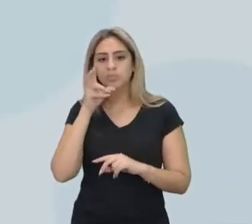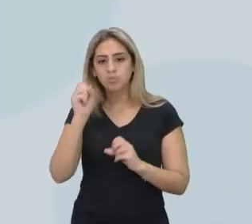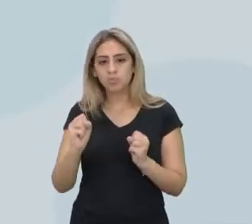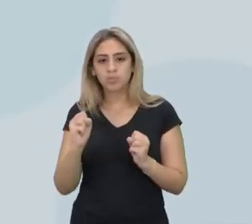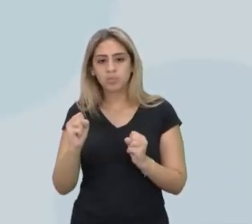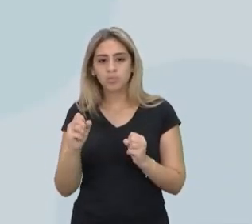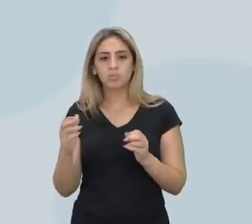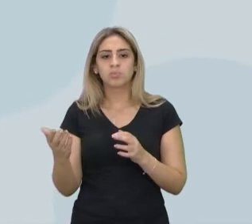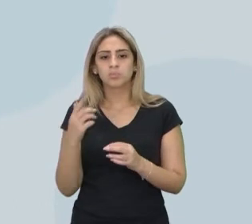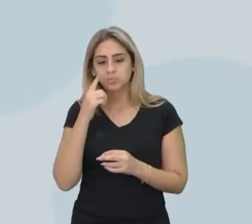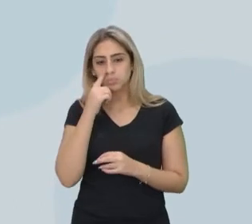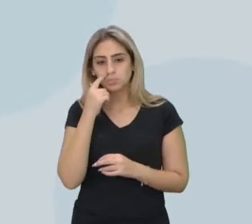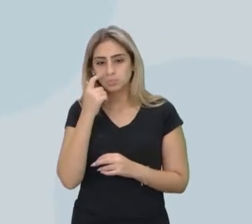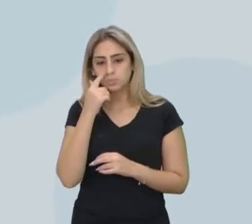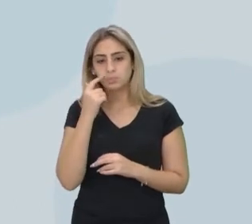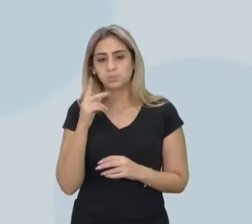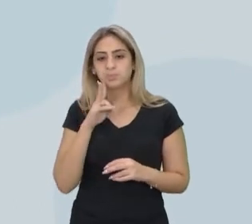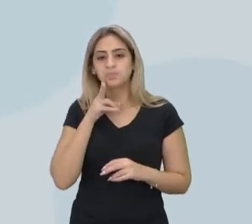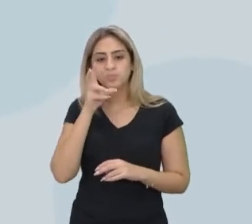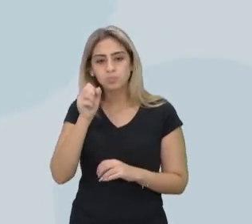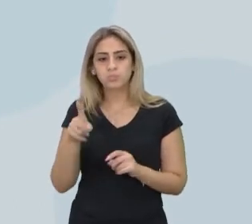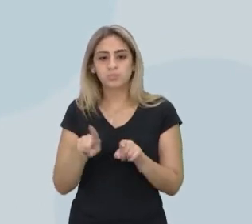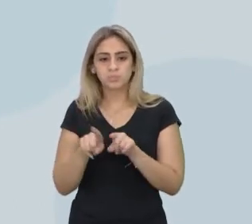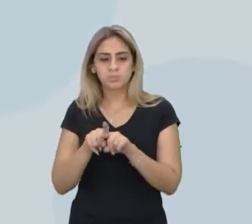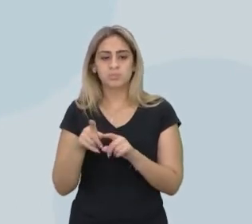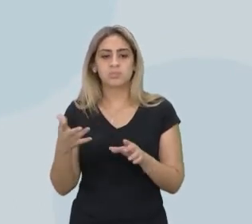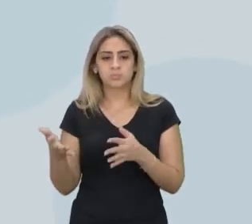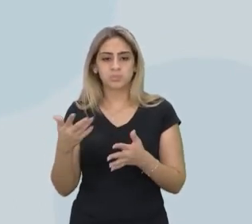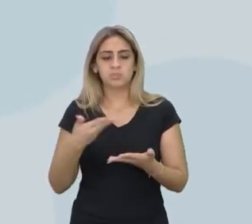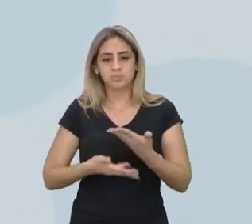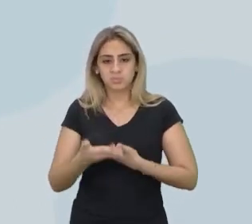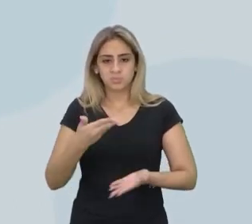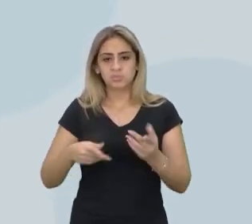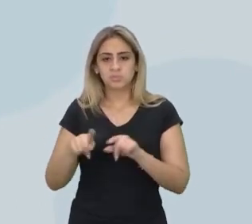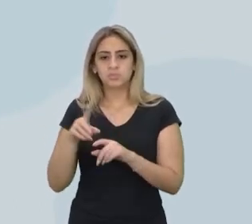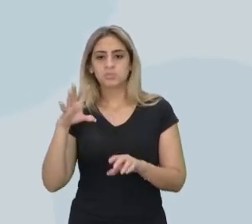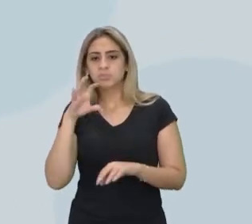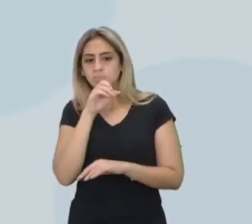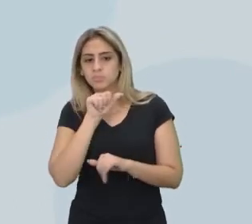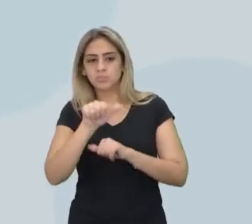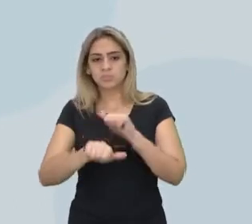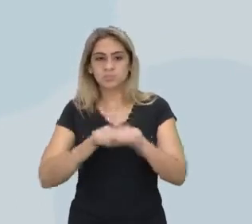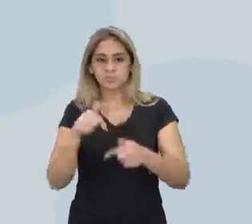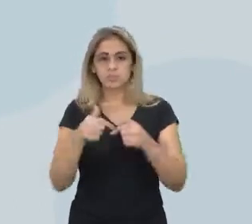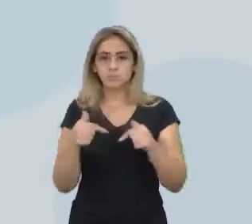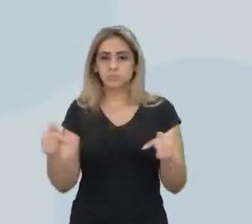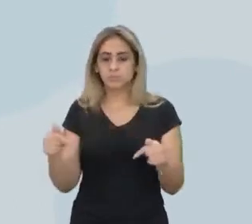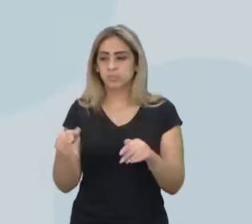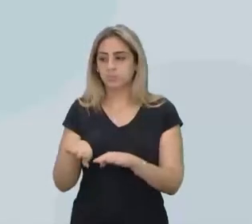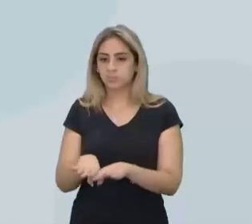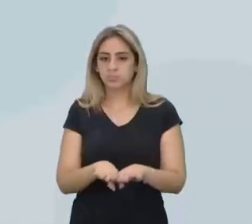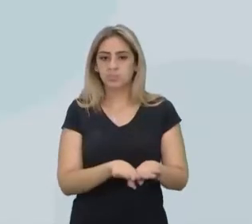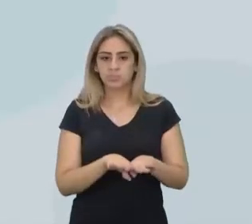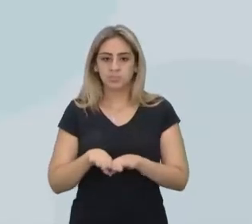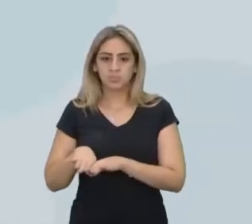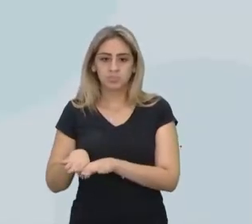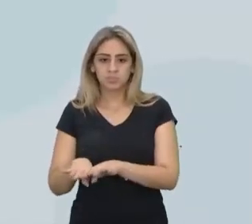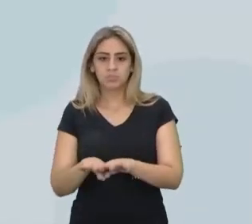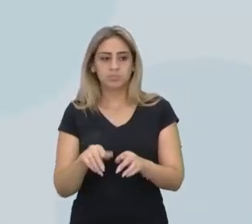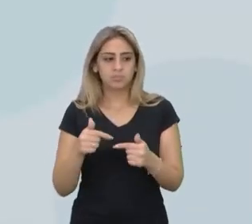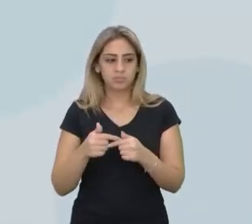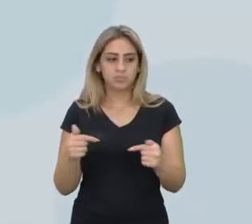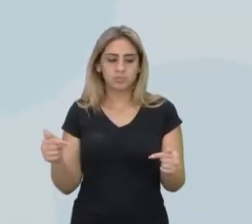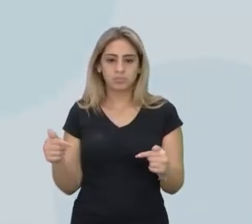de interação interpartículas, rapidez das transformações químicas, equilíbrio químico,